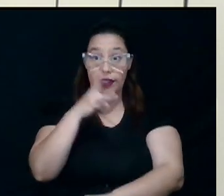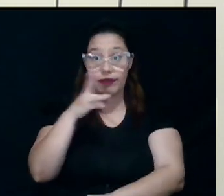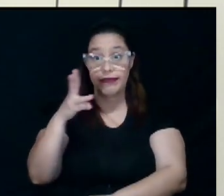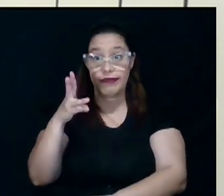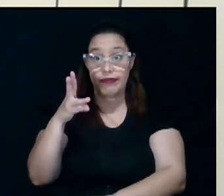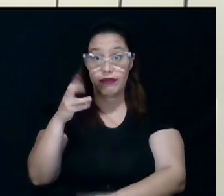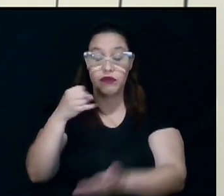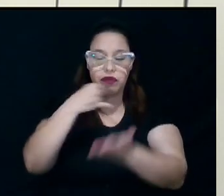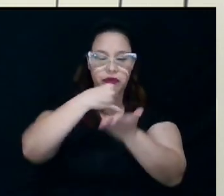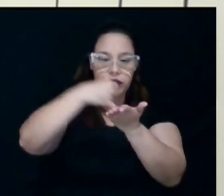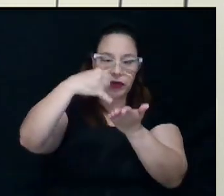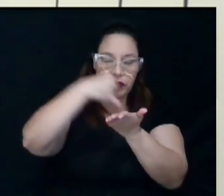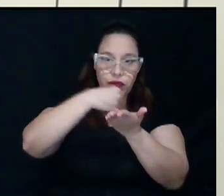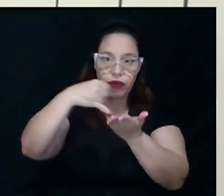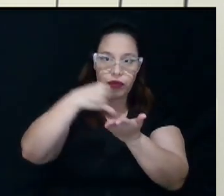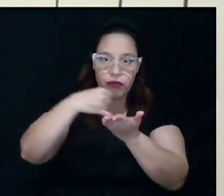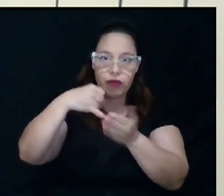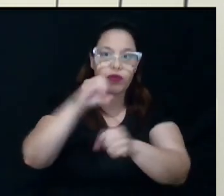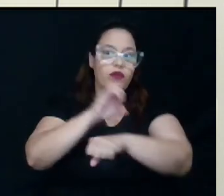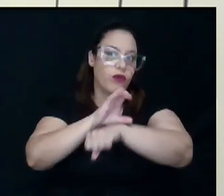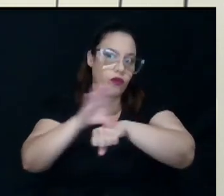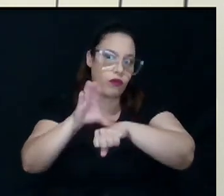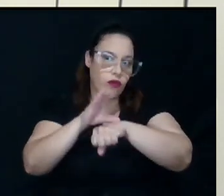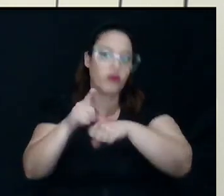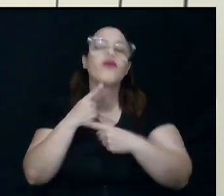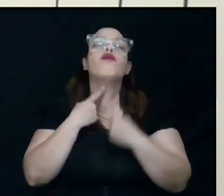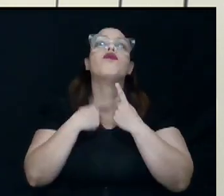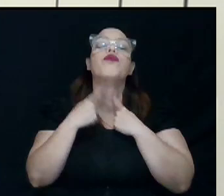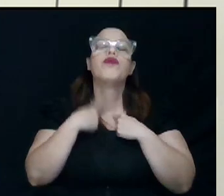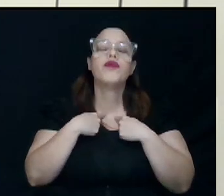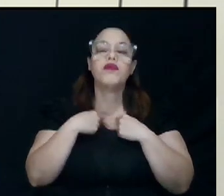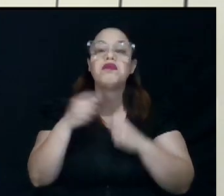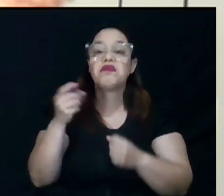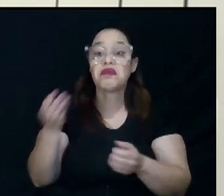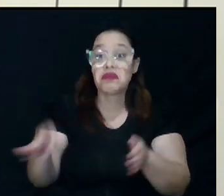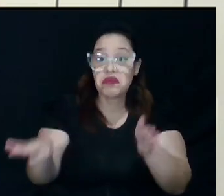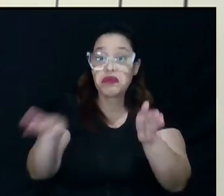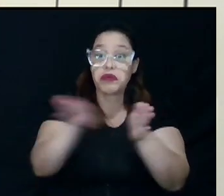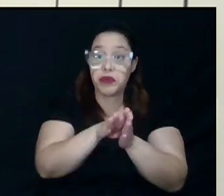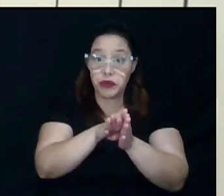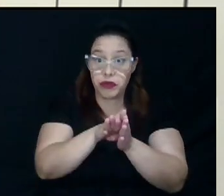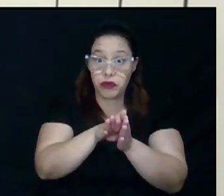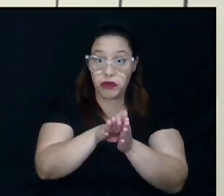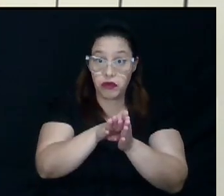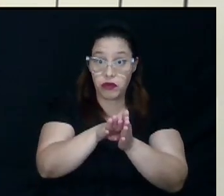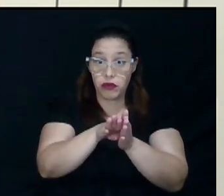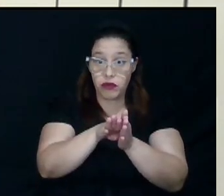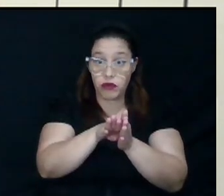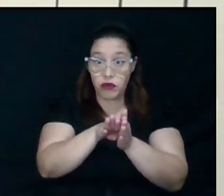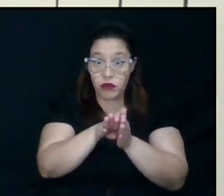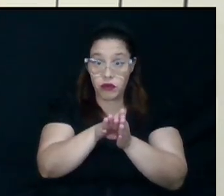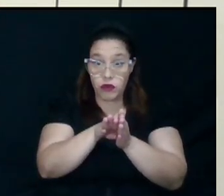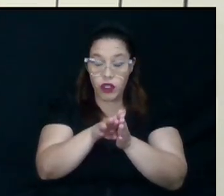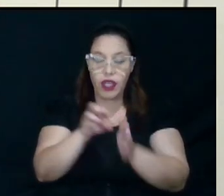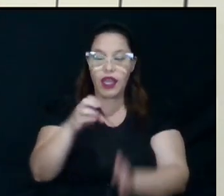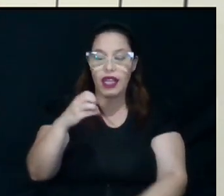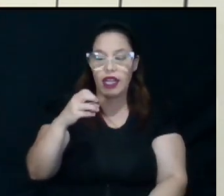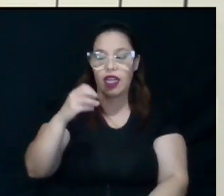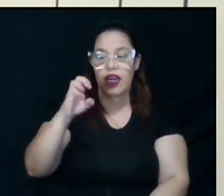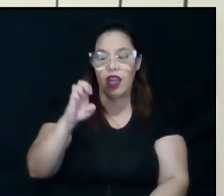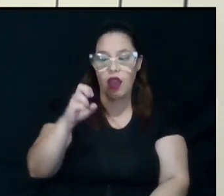no curso desejado, o interessado deve comparecer a uma das unidades do CEPROCAMP com